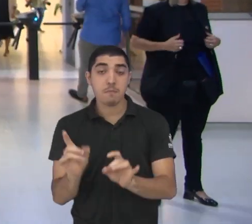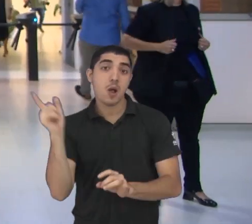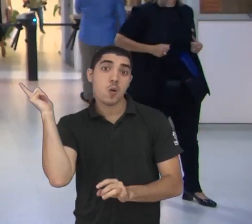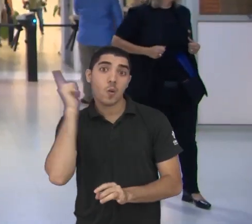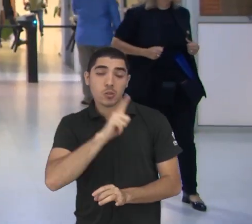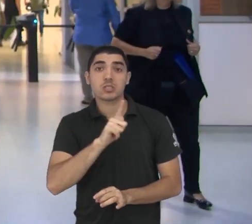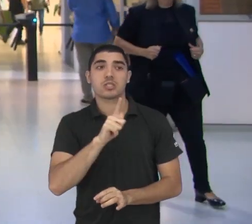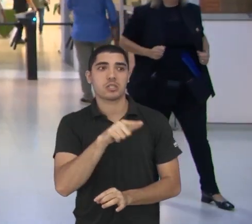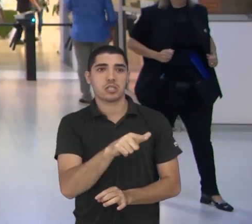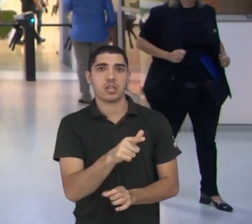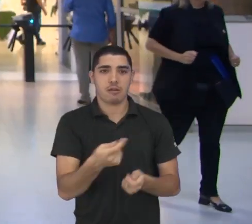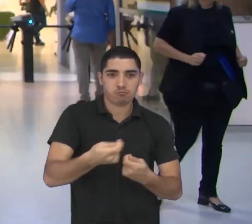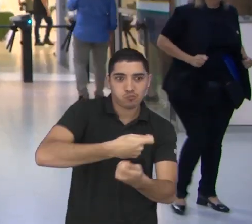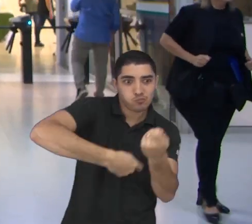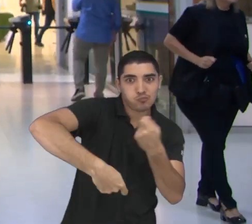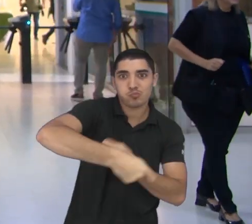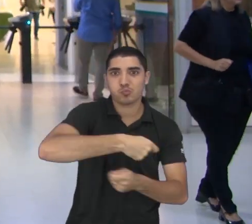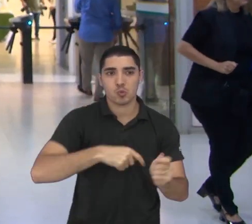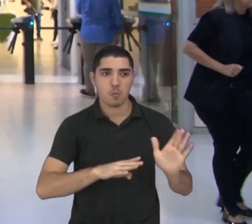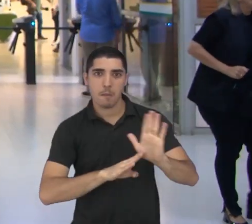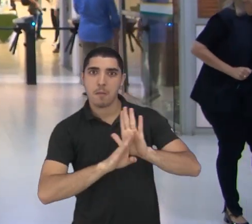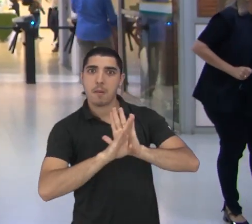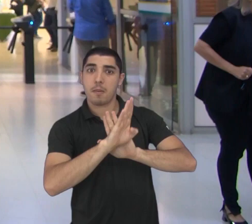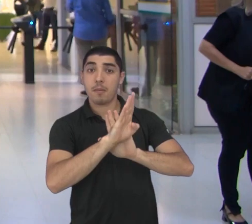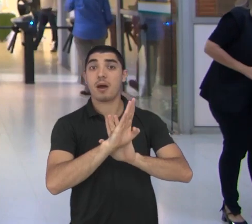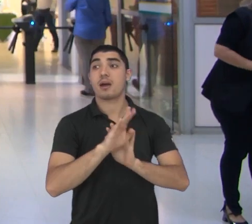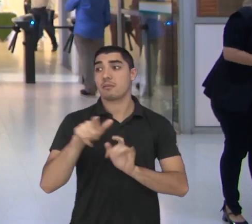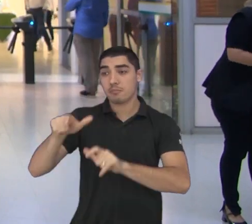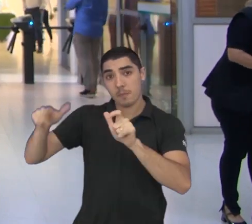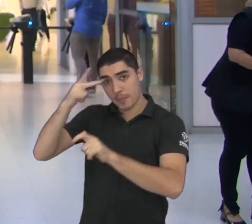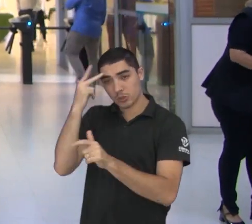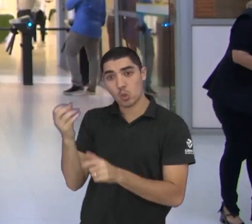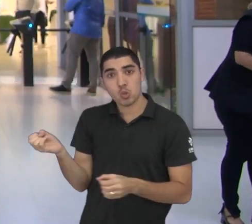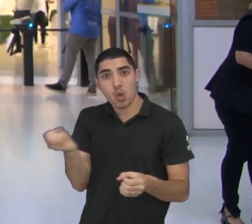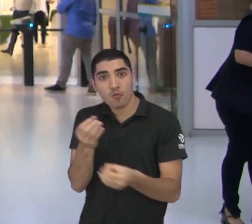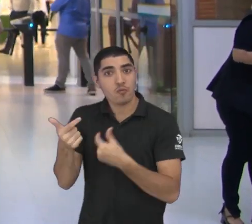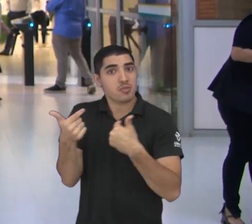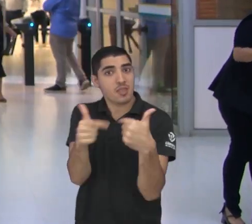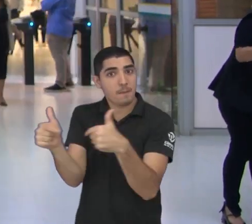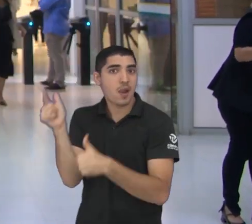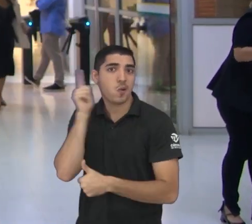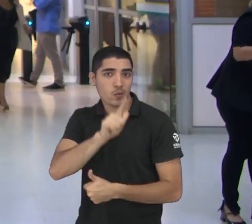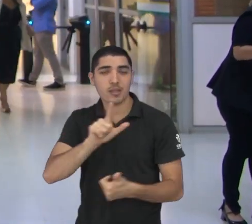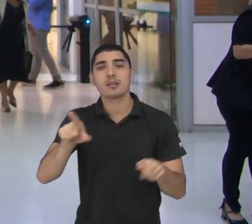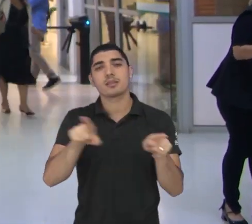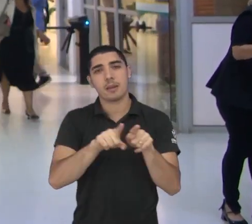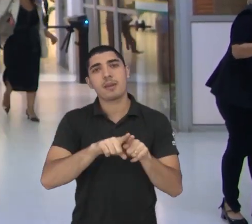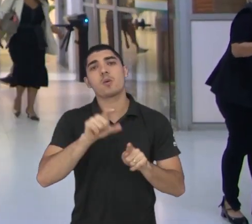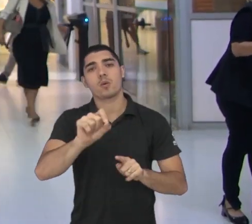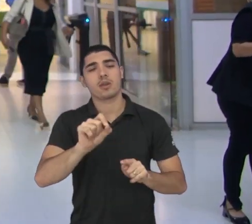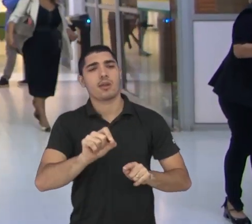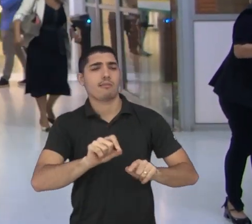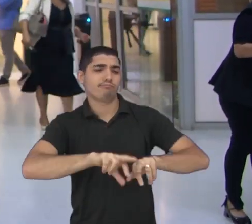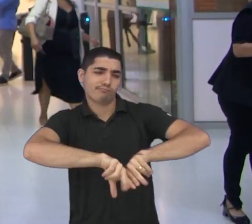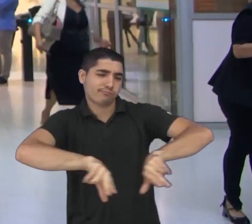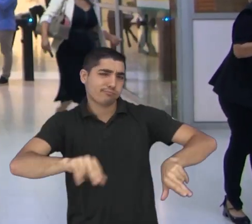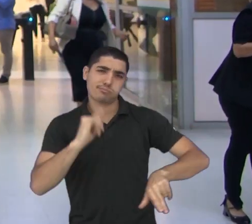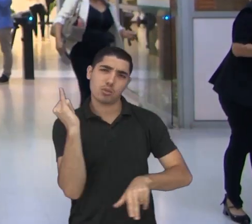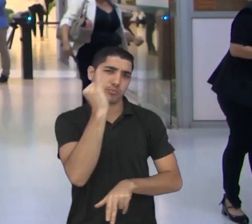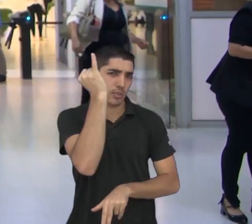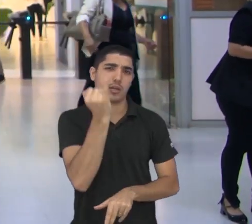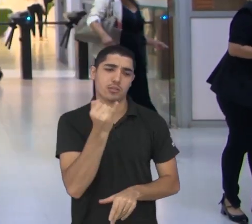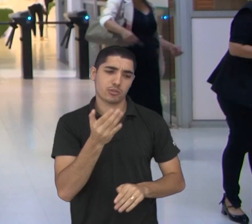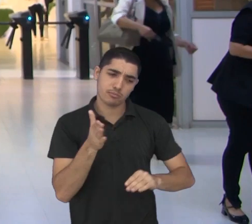vai ser vendido, de um produto que pode ser faturado aqui na cidade. Isso daí pode ter, tanto do ponto de vista de geração de novos empregos, mas também do ponto de vista